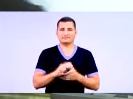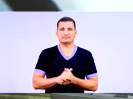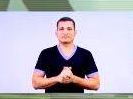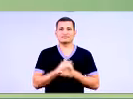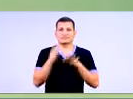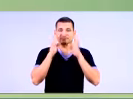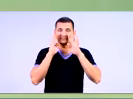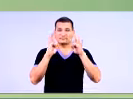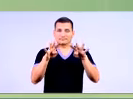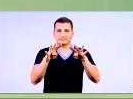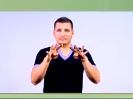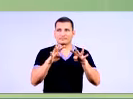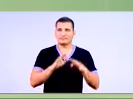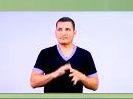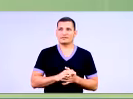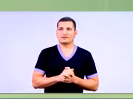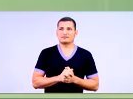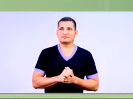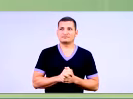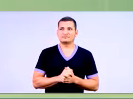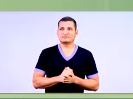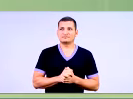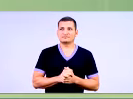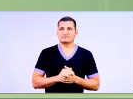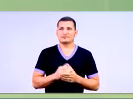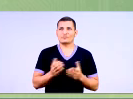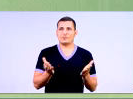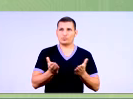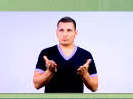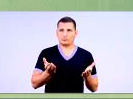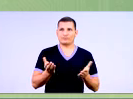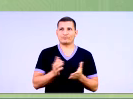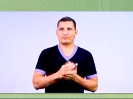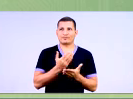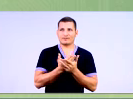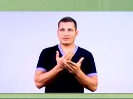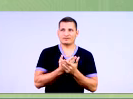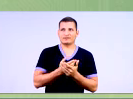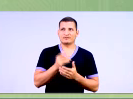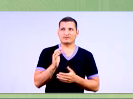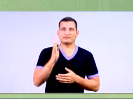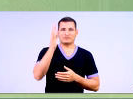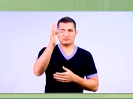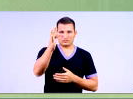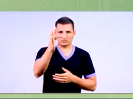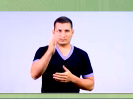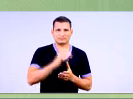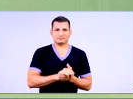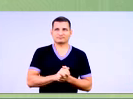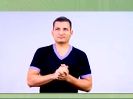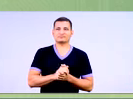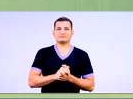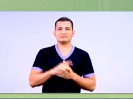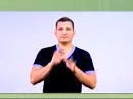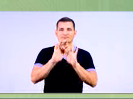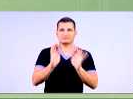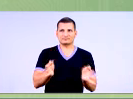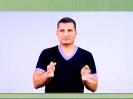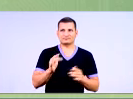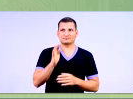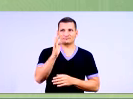aqui. Nós vamos estar trabalhando, como eu disse já anteriormente, o futuro. No caso, o futuro